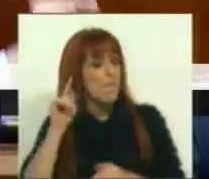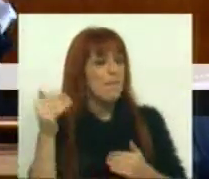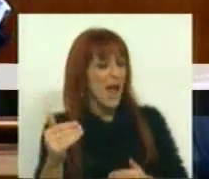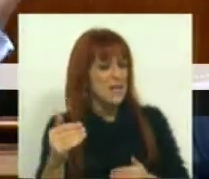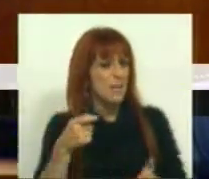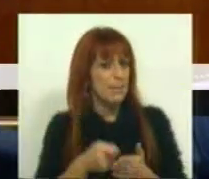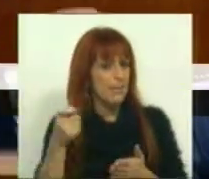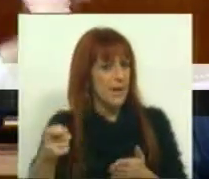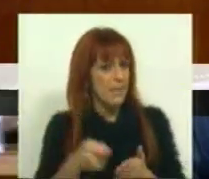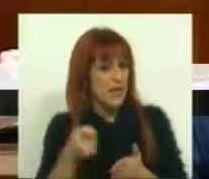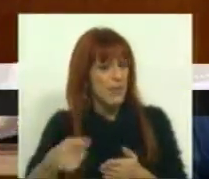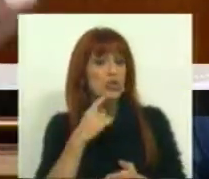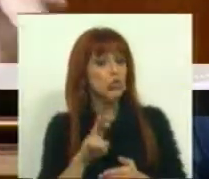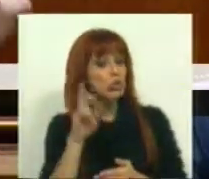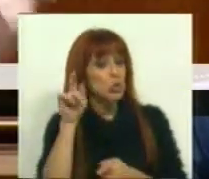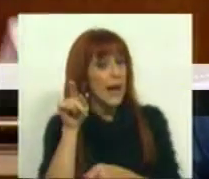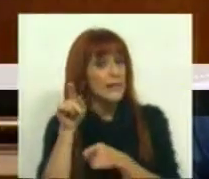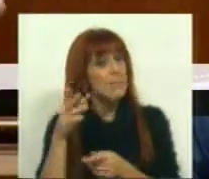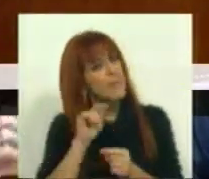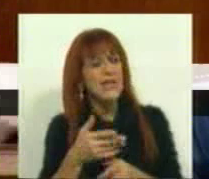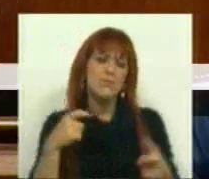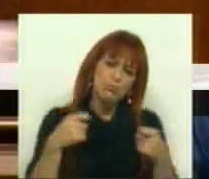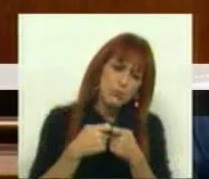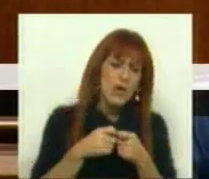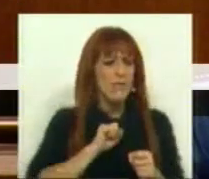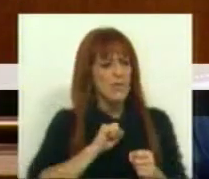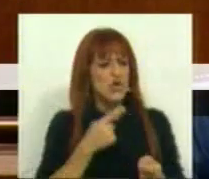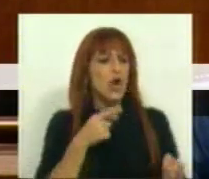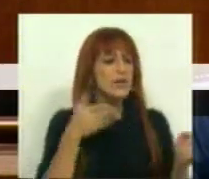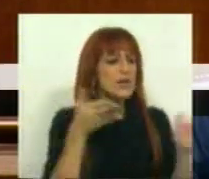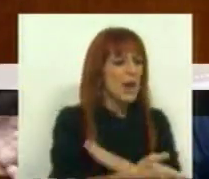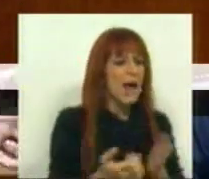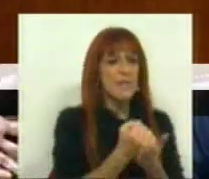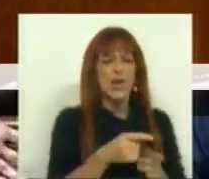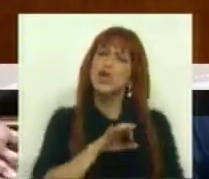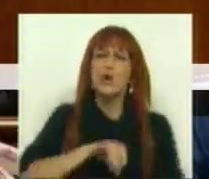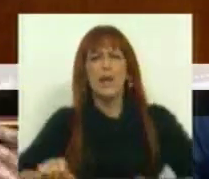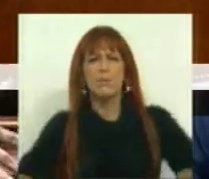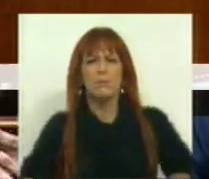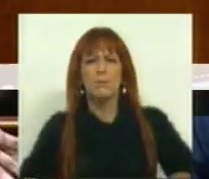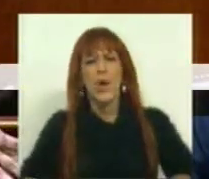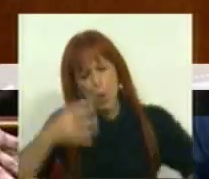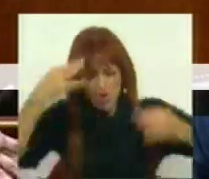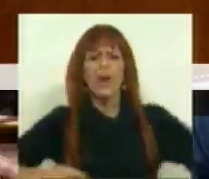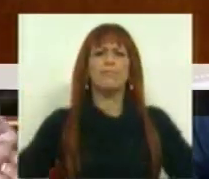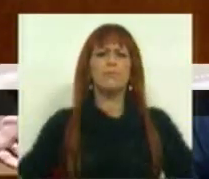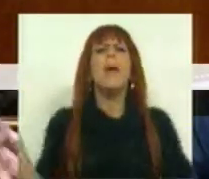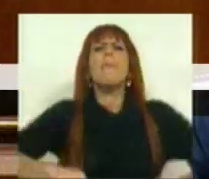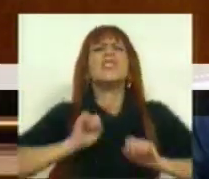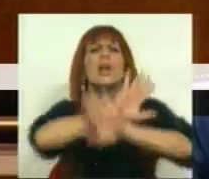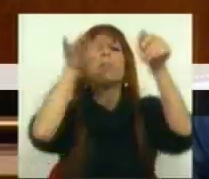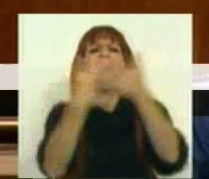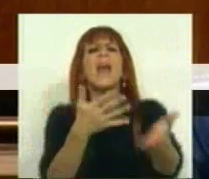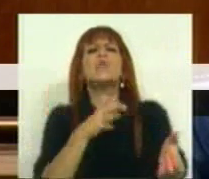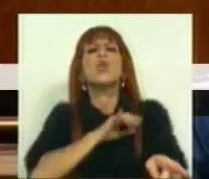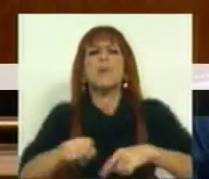de pagamento desses juros que sejam mais compatíveis com o nosso regresso a mercado. Sr. Deputado, com honestidade, que mais